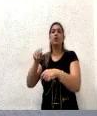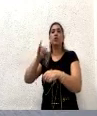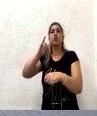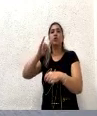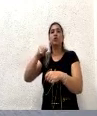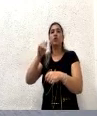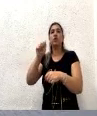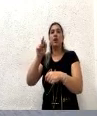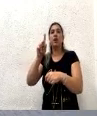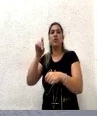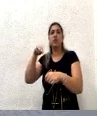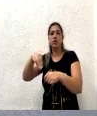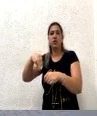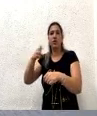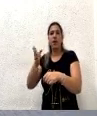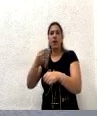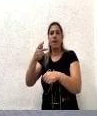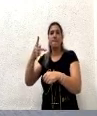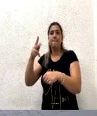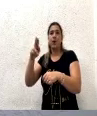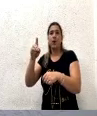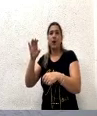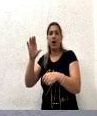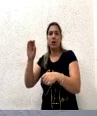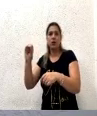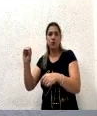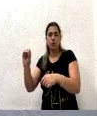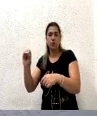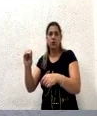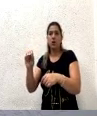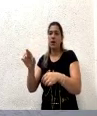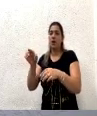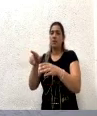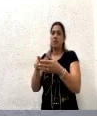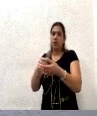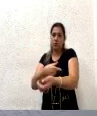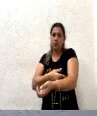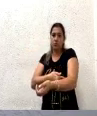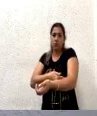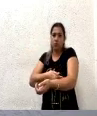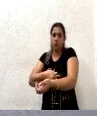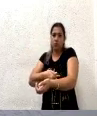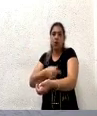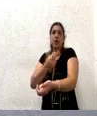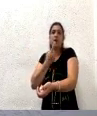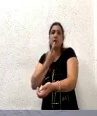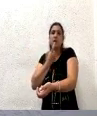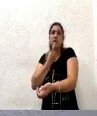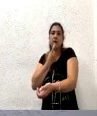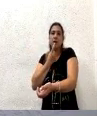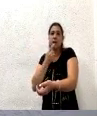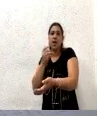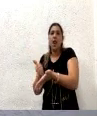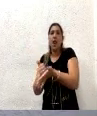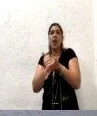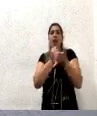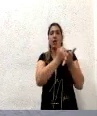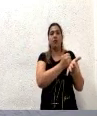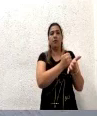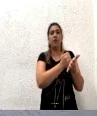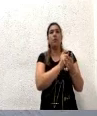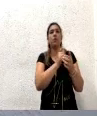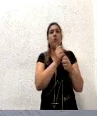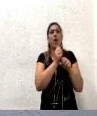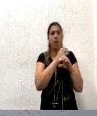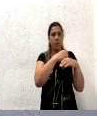positivo. A gente convoca ela para colher o exame de sangue, que não dá para fazer no cartucho. A gente colhe o exame de sangue dessa pessoa e encaminha para o IAL. Pronto,